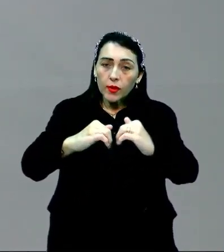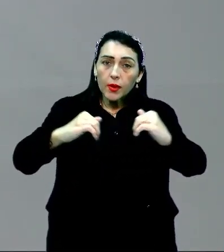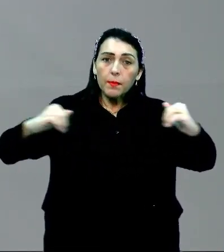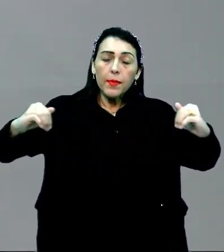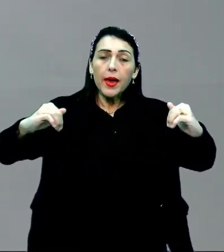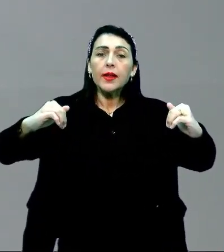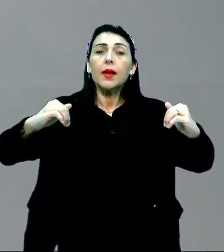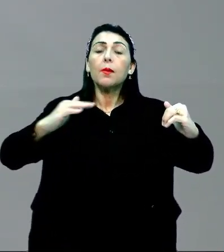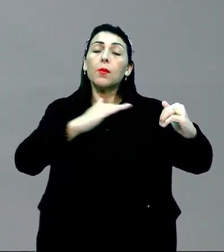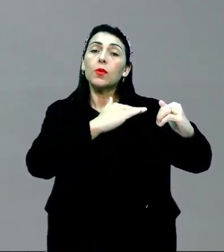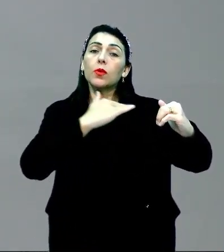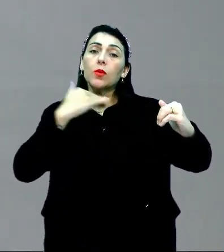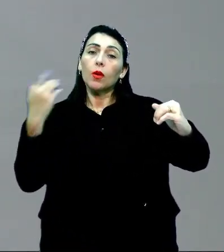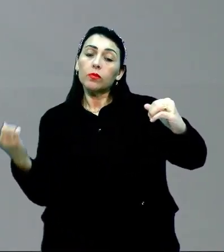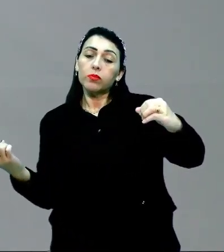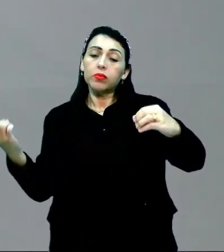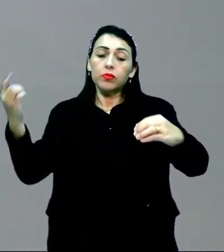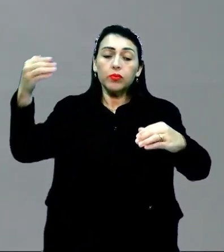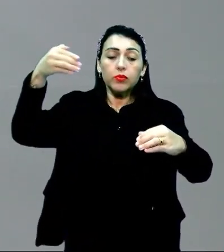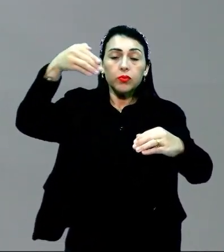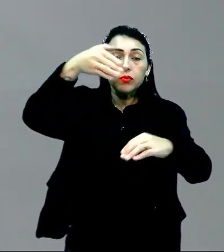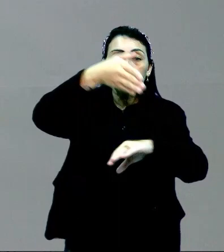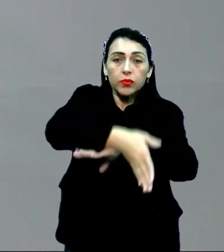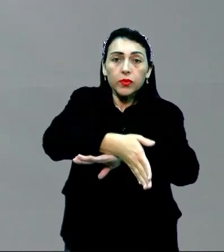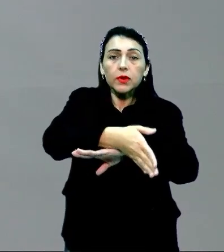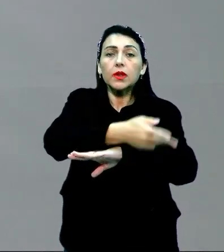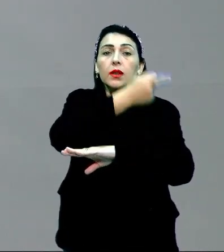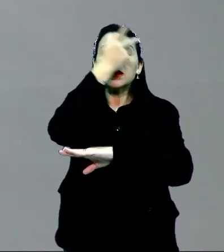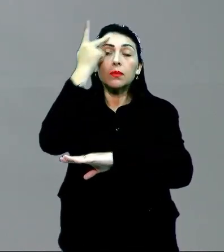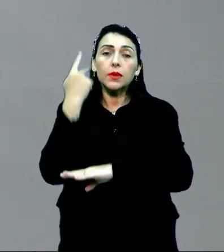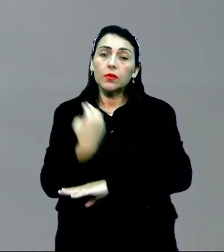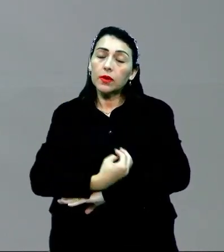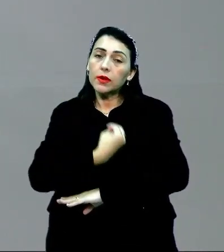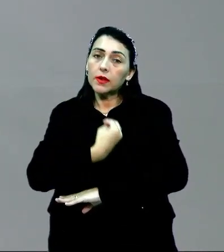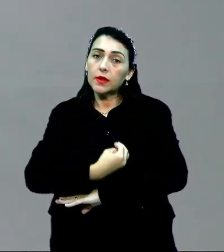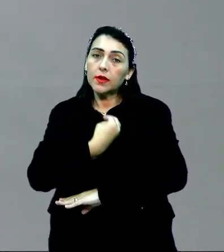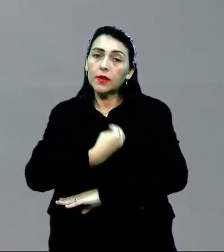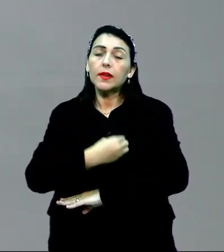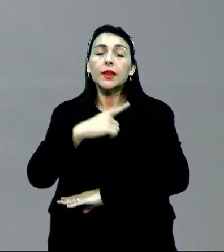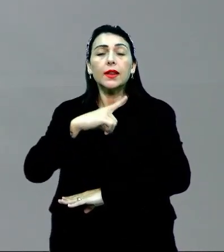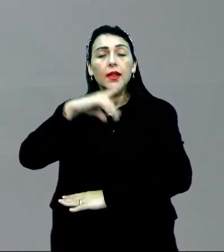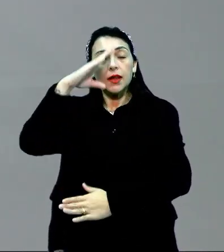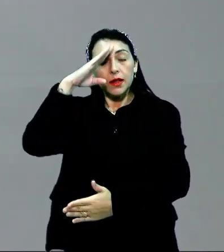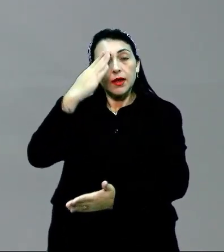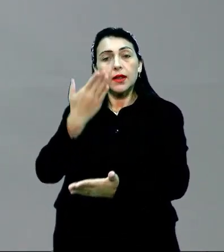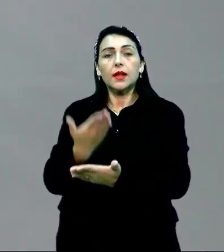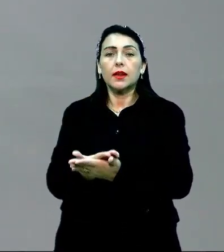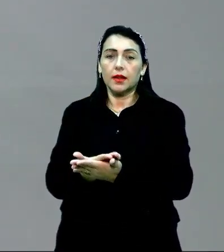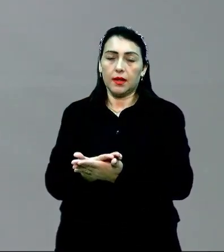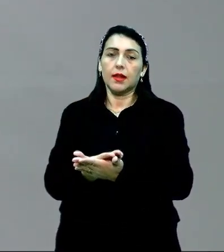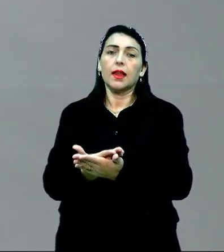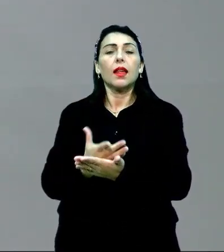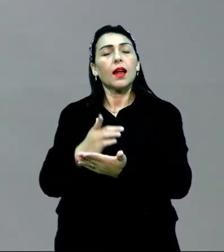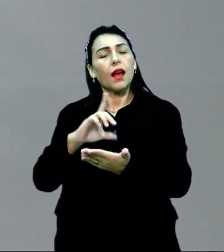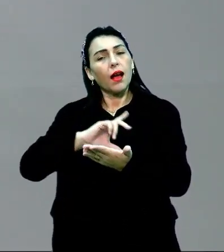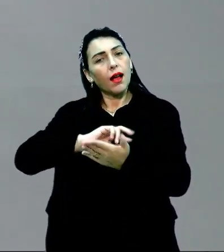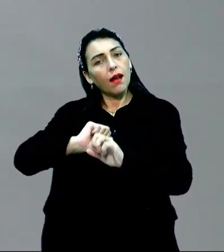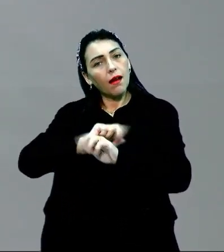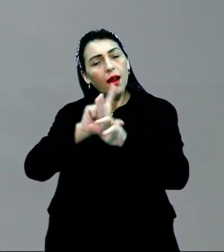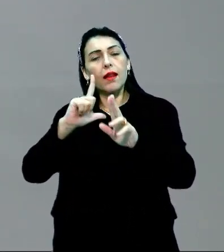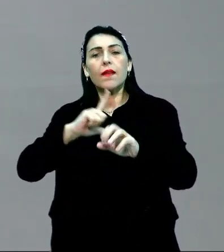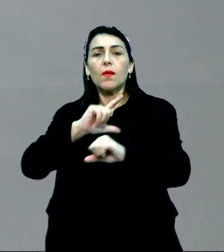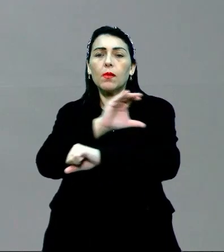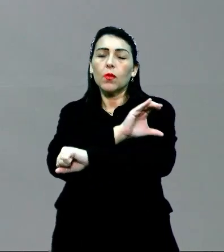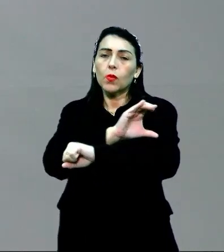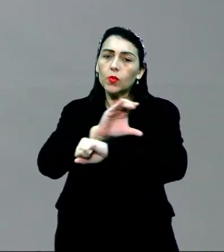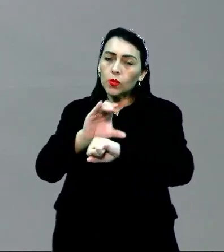os mortos né virem visitar os vivos né existe essa crença é claro que isso né existe toda uma